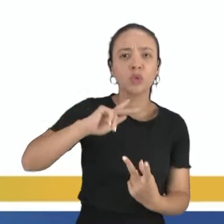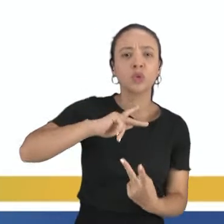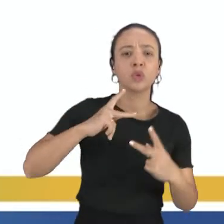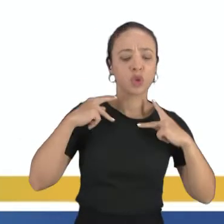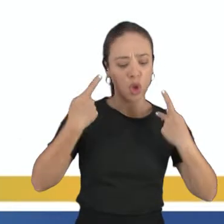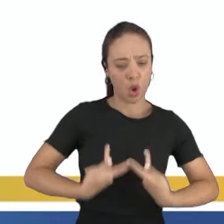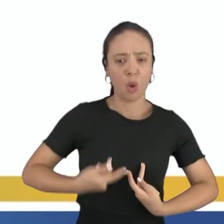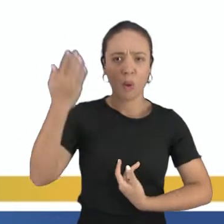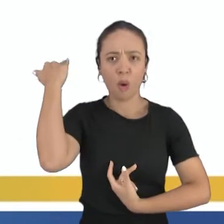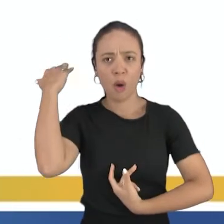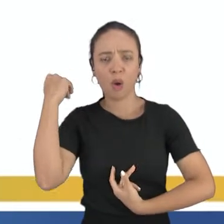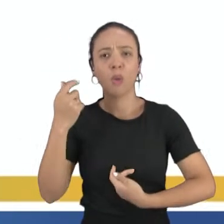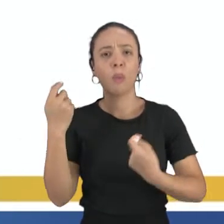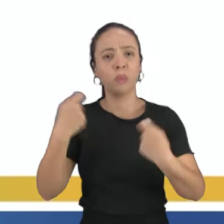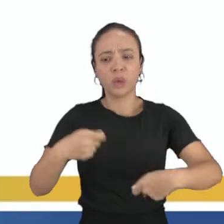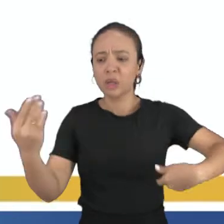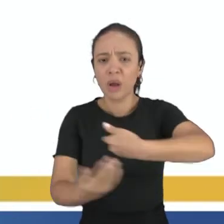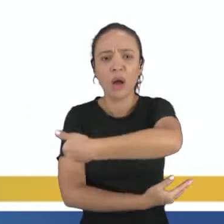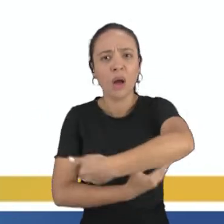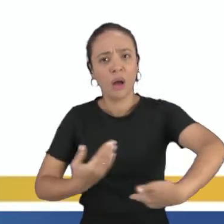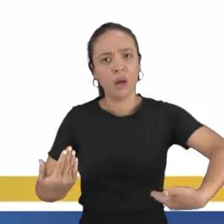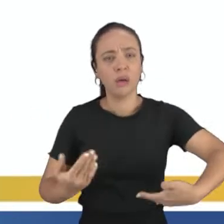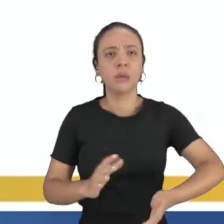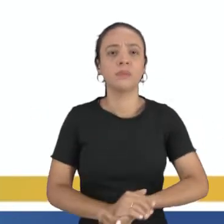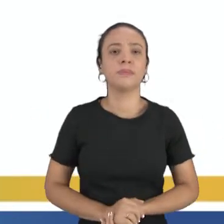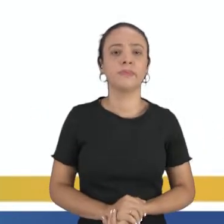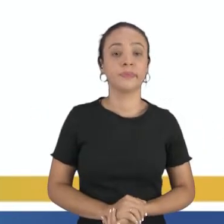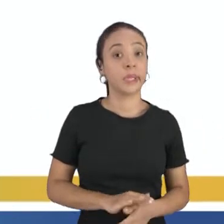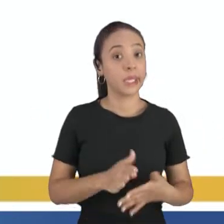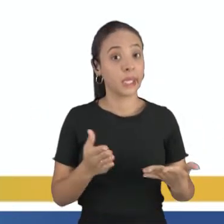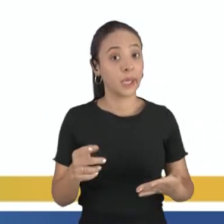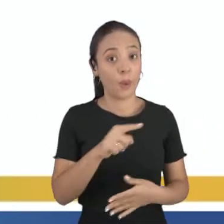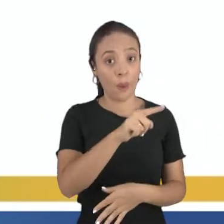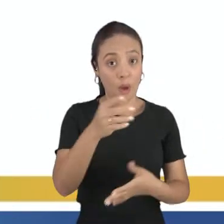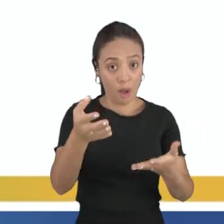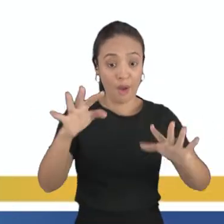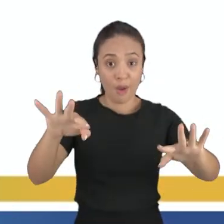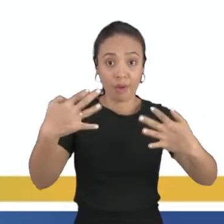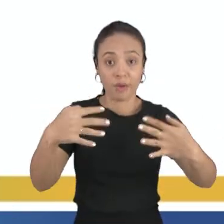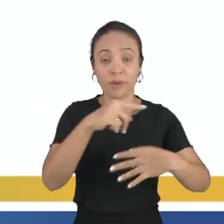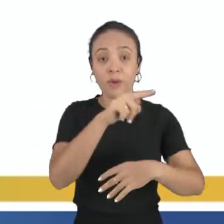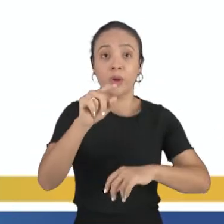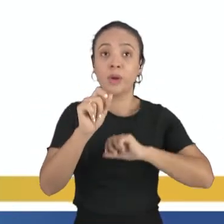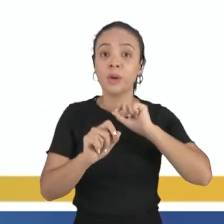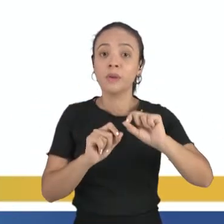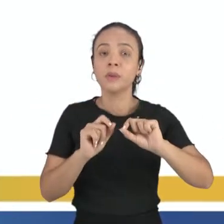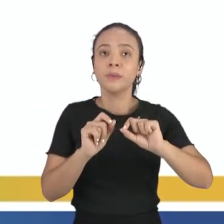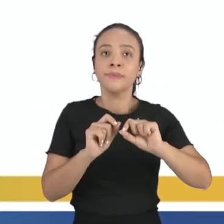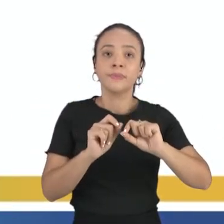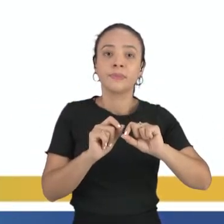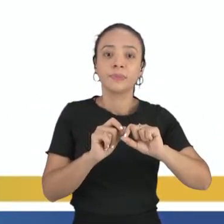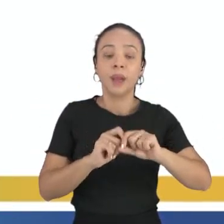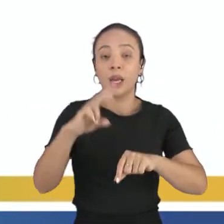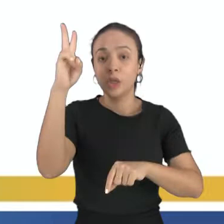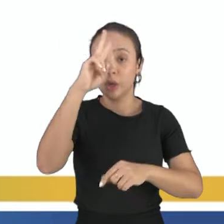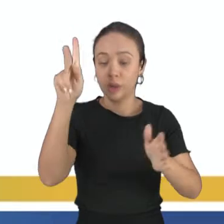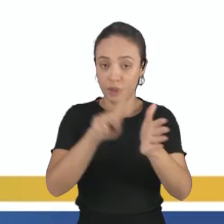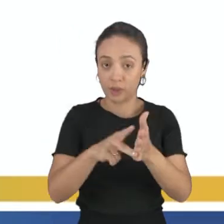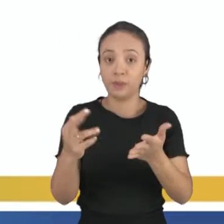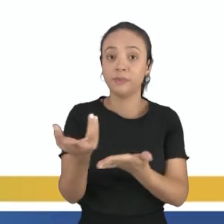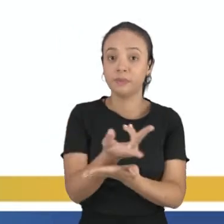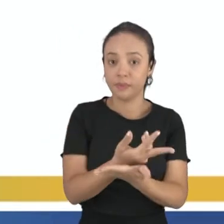viviam e se relacionavam. Bom, a primeira coisa que eu quero chamar a sua atenção é para o fato de que a história da